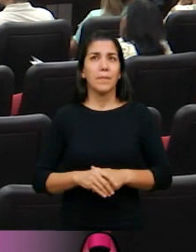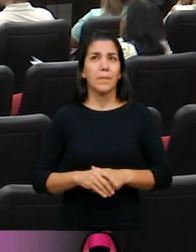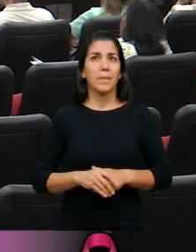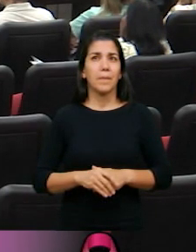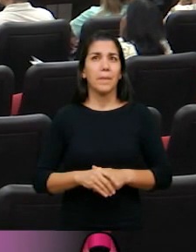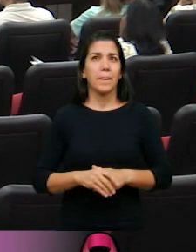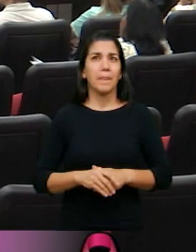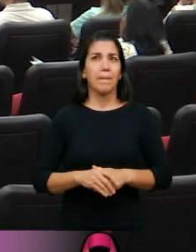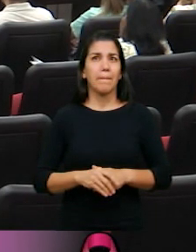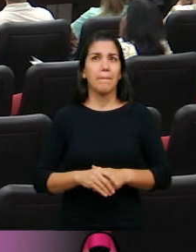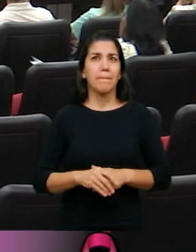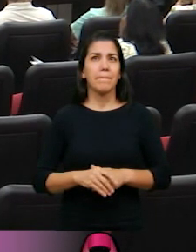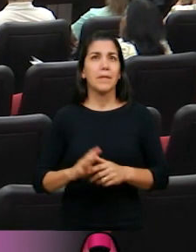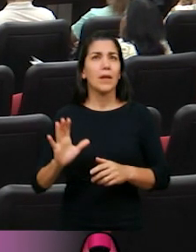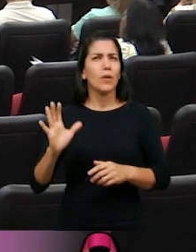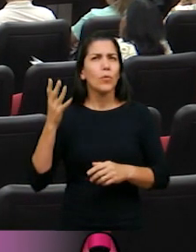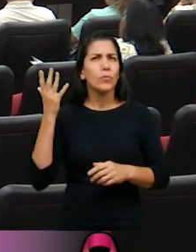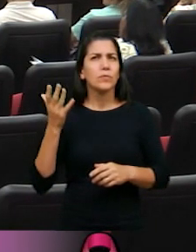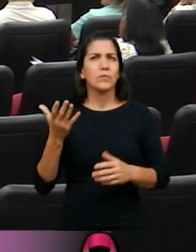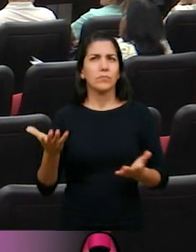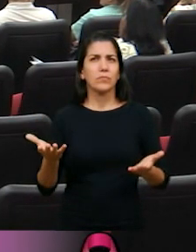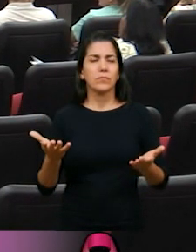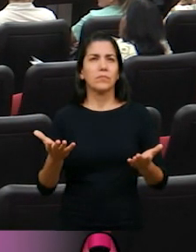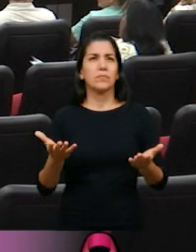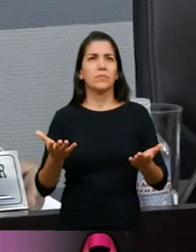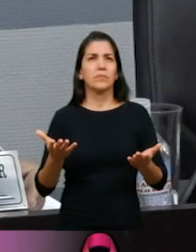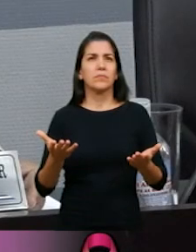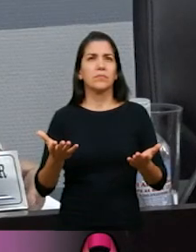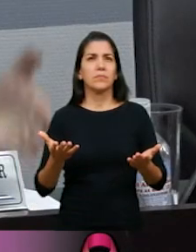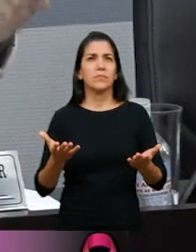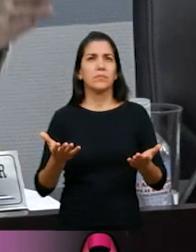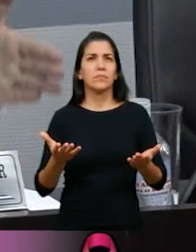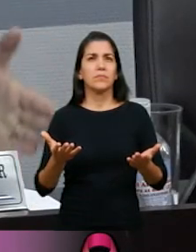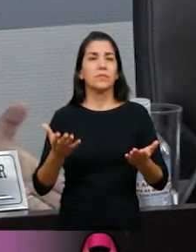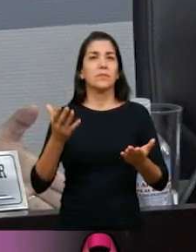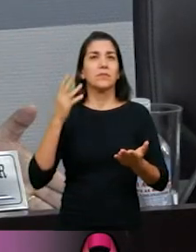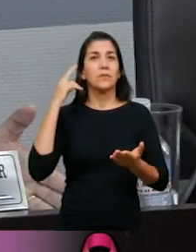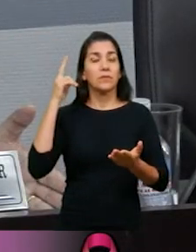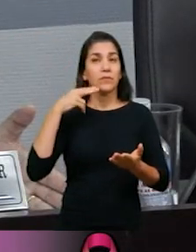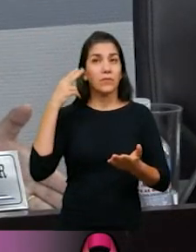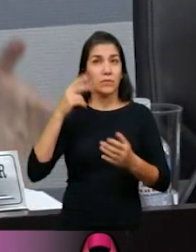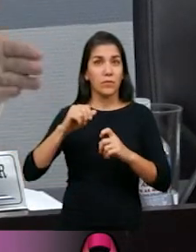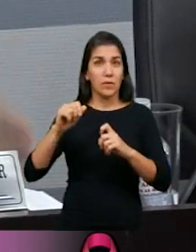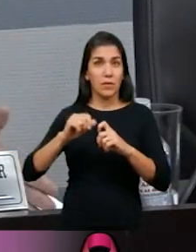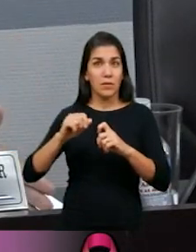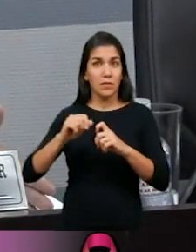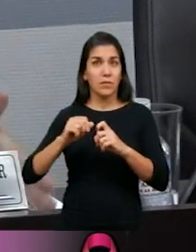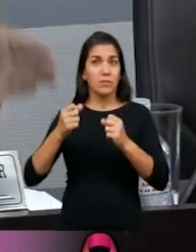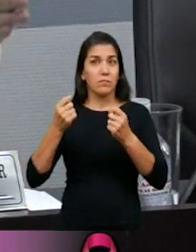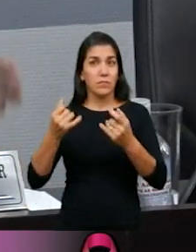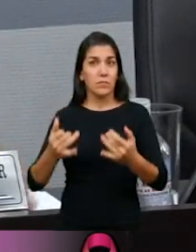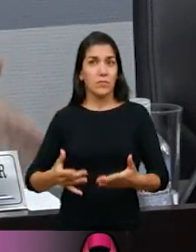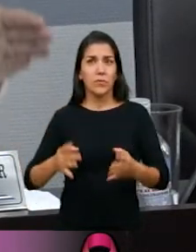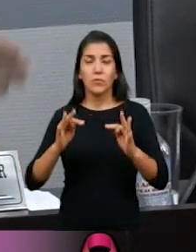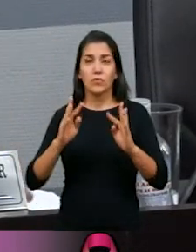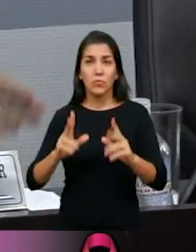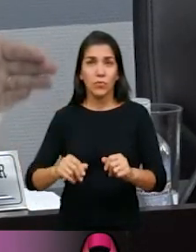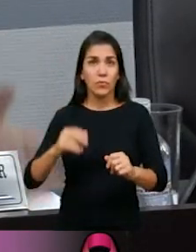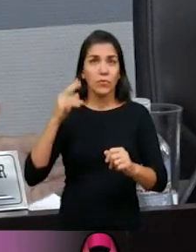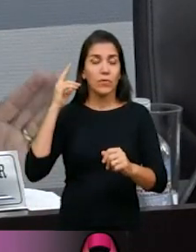pegou, citou que todos os vereadores estavam reclamando do pronto-socorro. Então, quem fugiu do assunto era ele. Nós estávamos falando